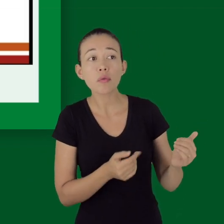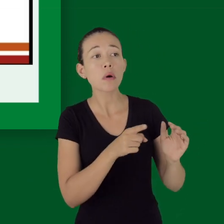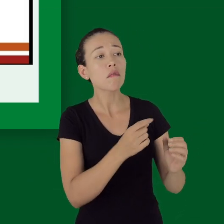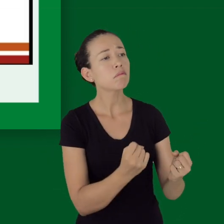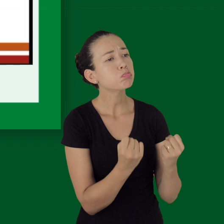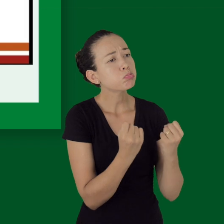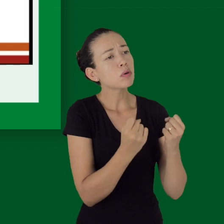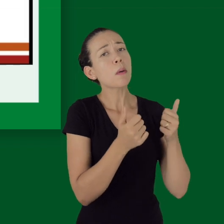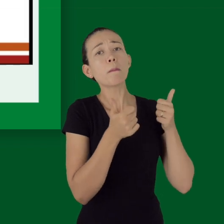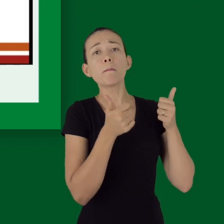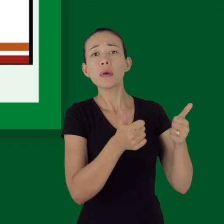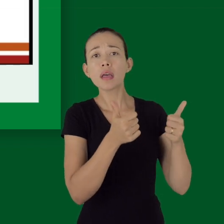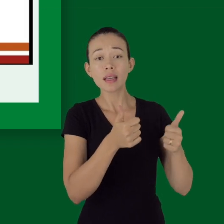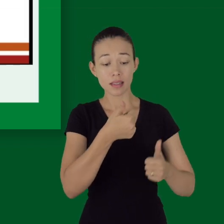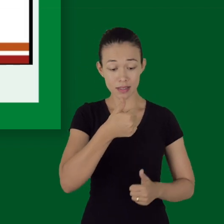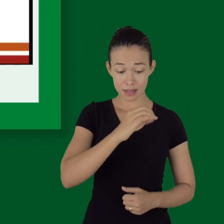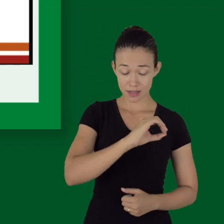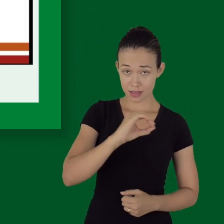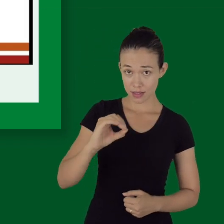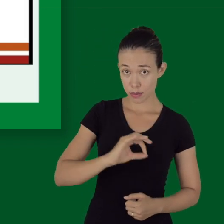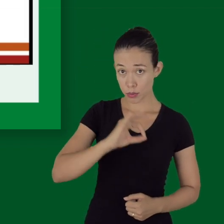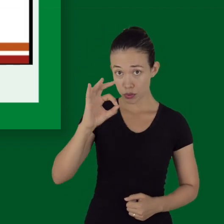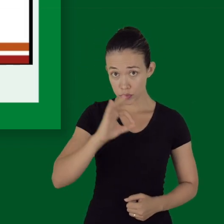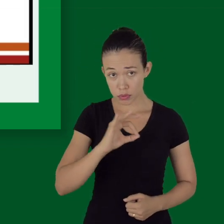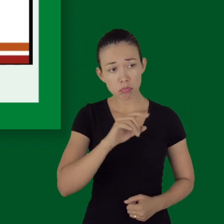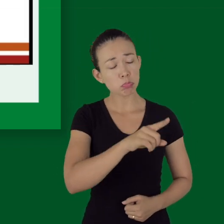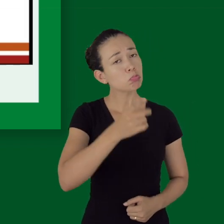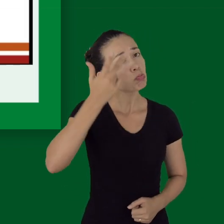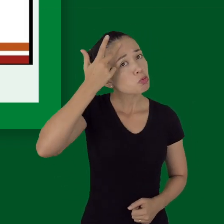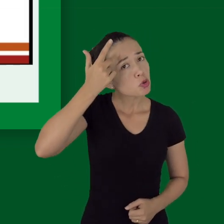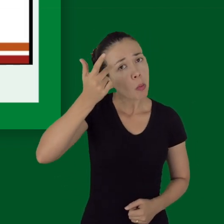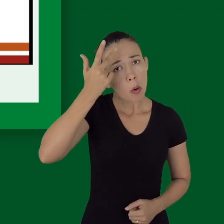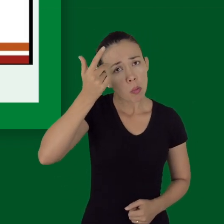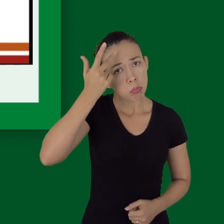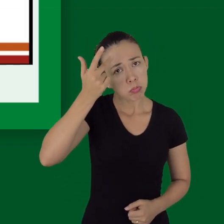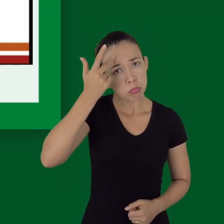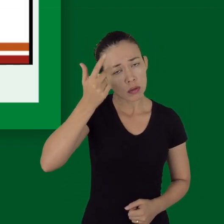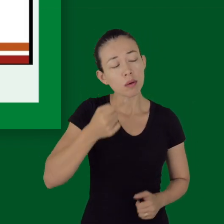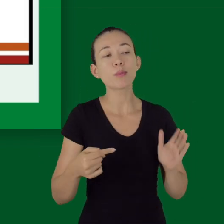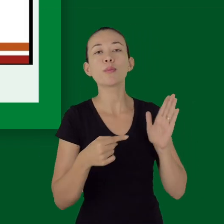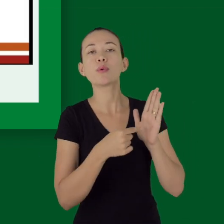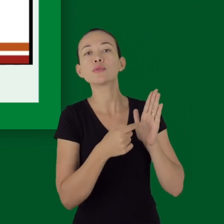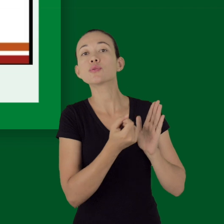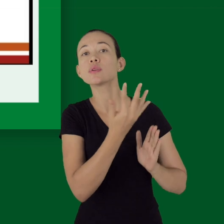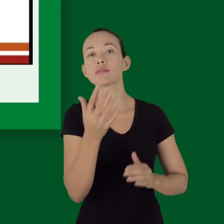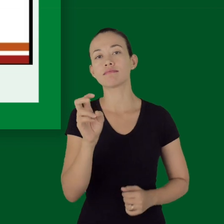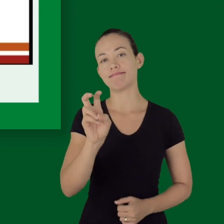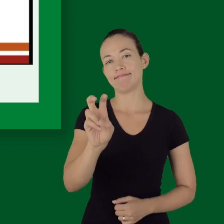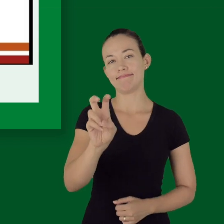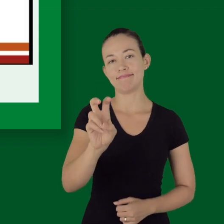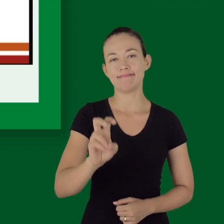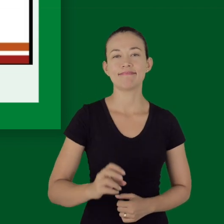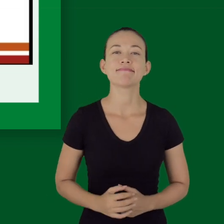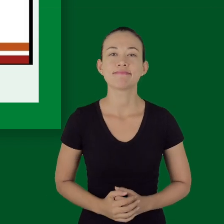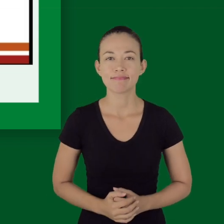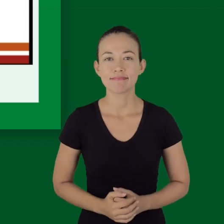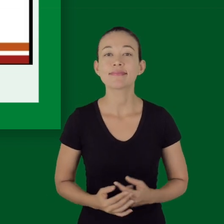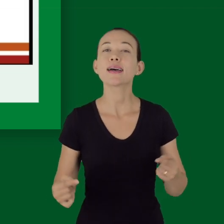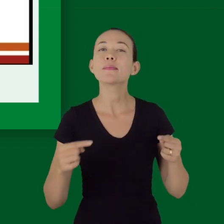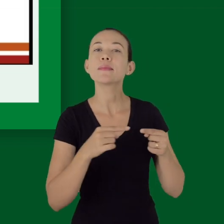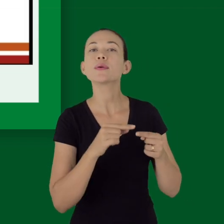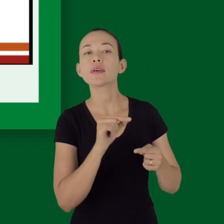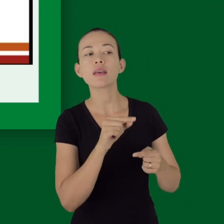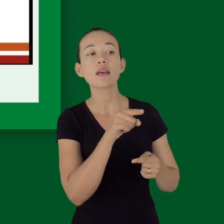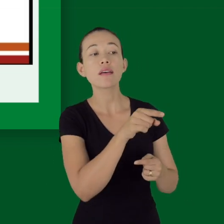está 100% preservada, é um indivíduo sem qualquer comprometimento de força, nível 5. Então, a avaliação de força se faz dessa